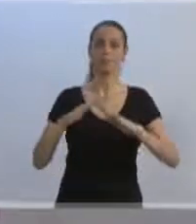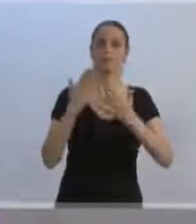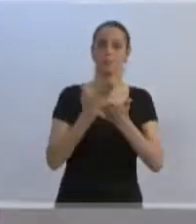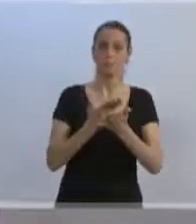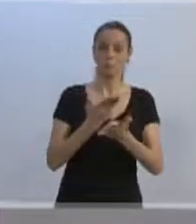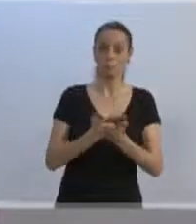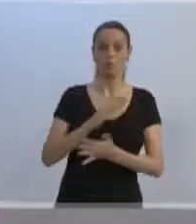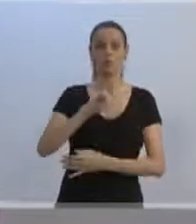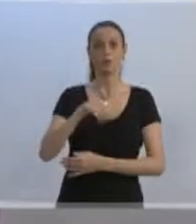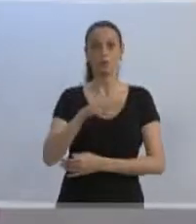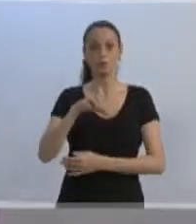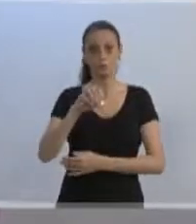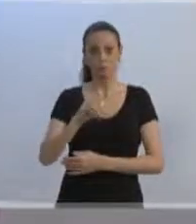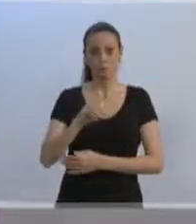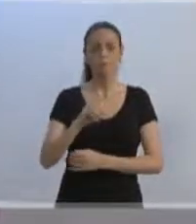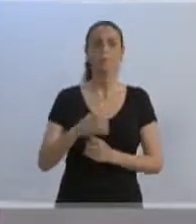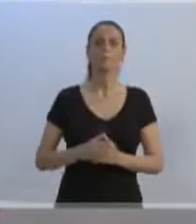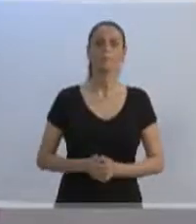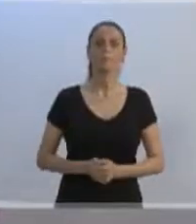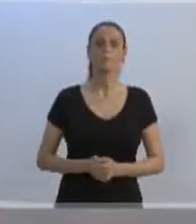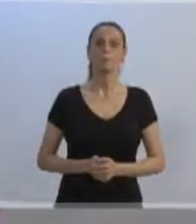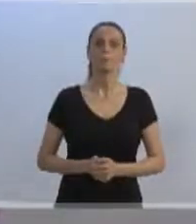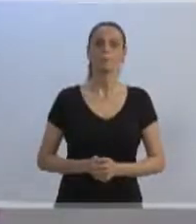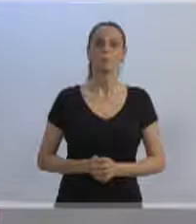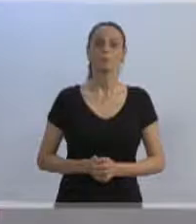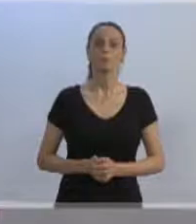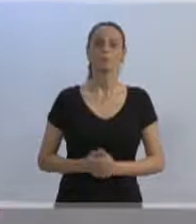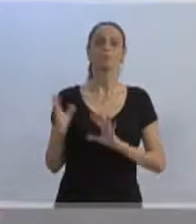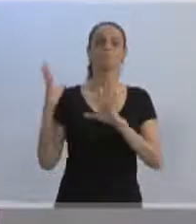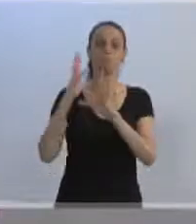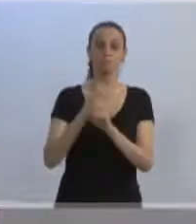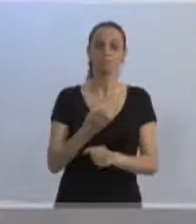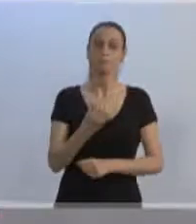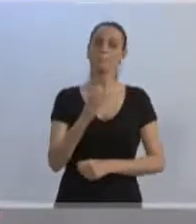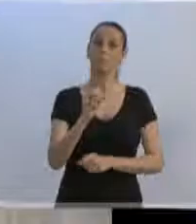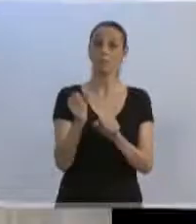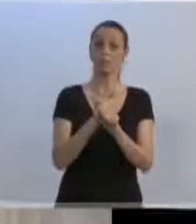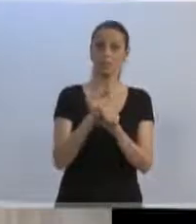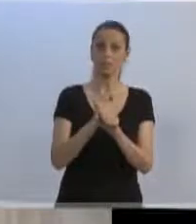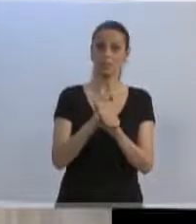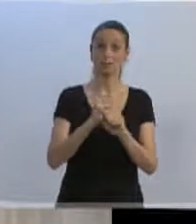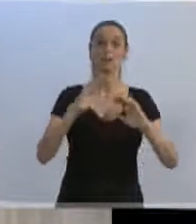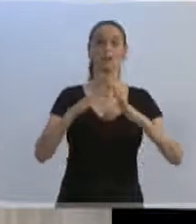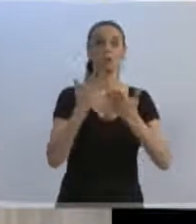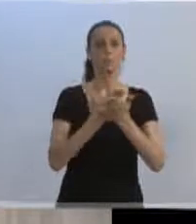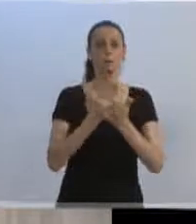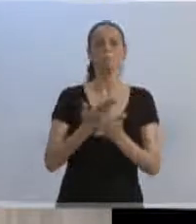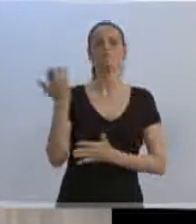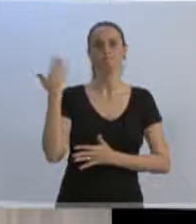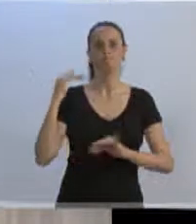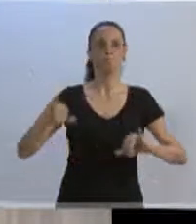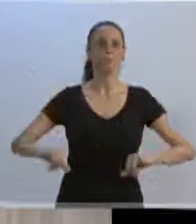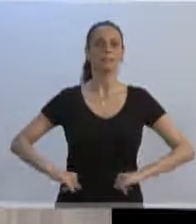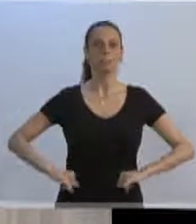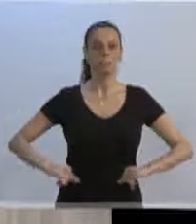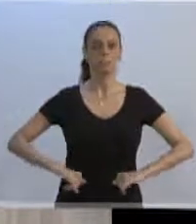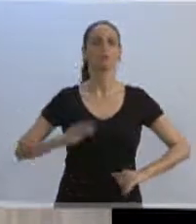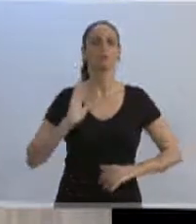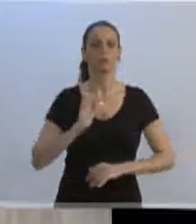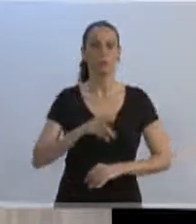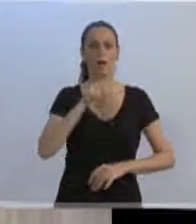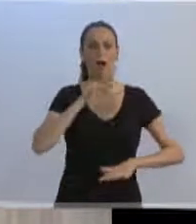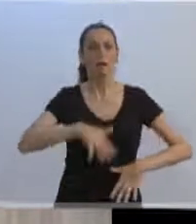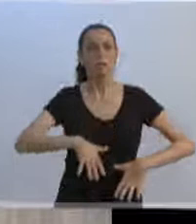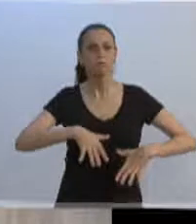vítima foram a passagem pelos seus 60 anos o colégio que sofreu por todas as grandes enchentes